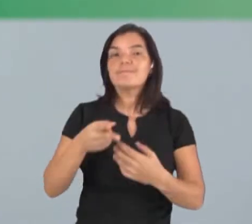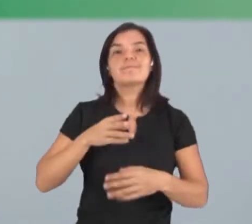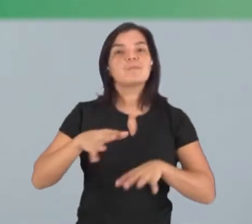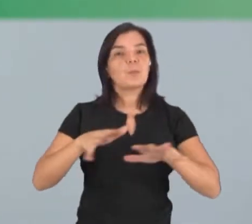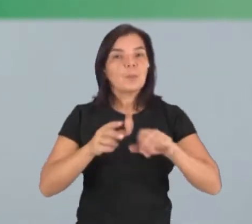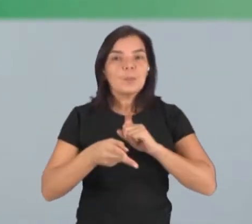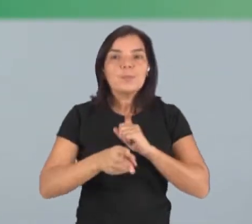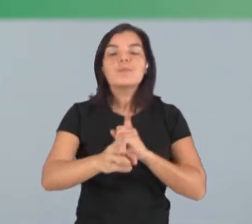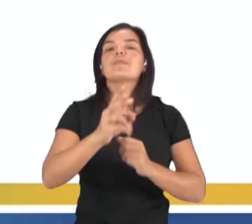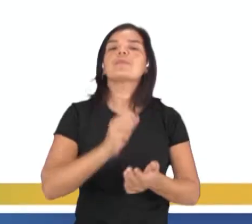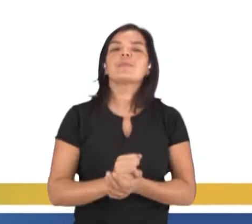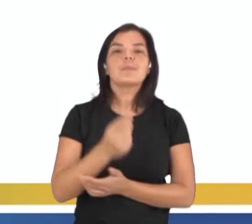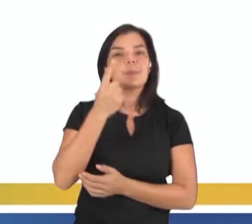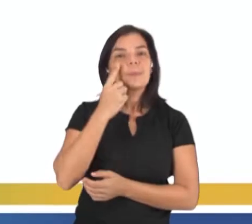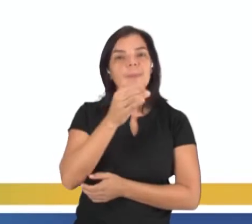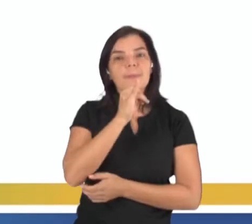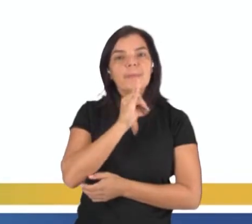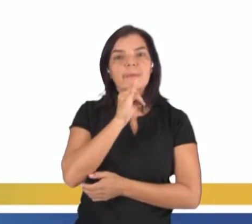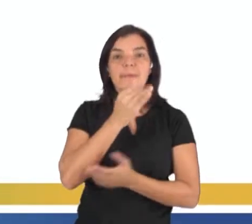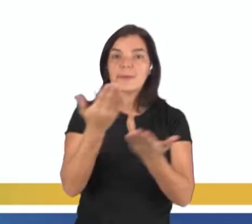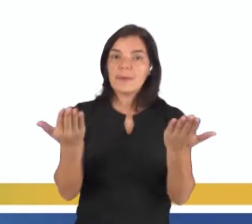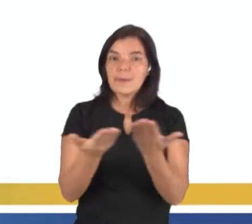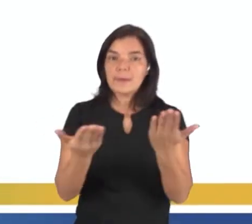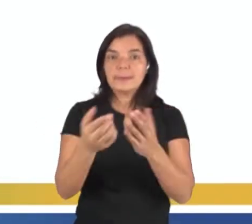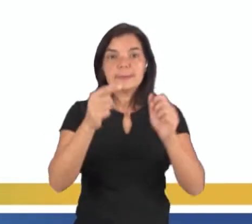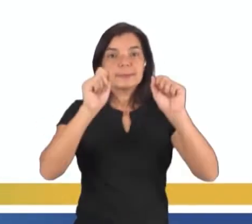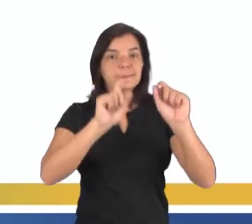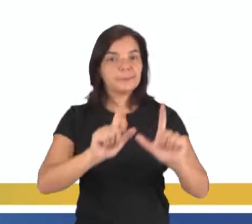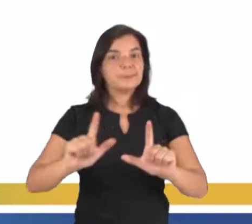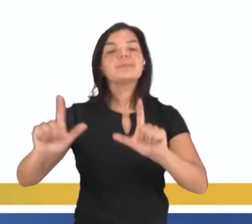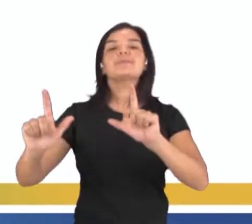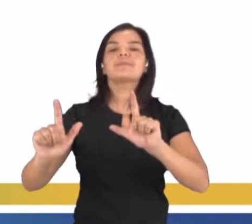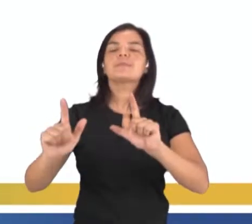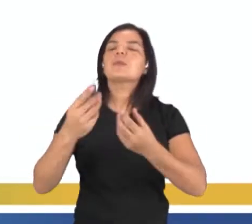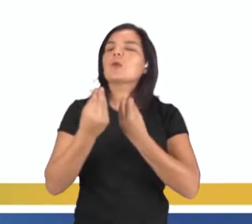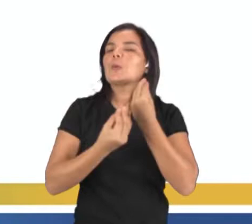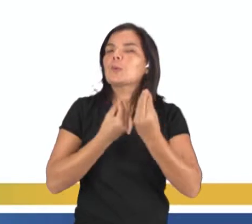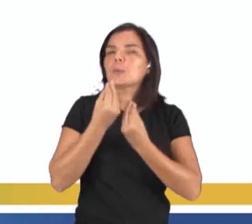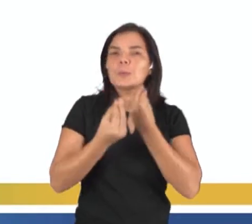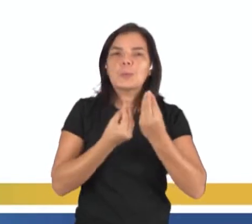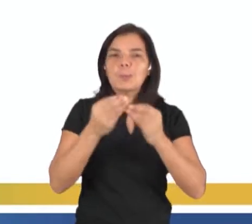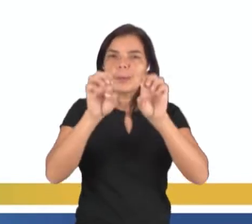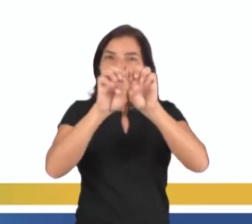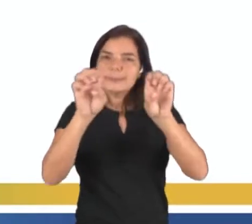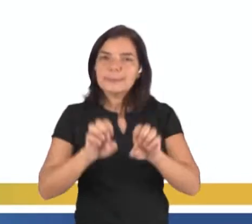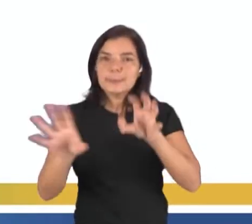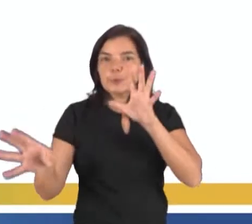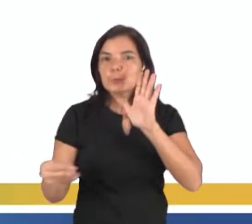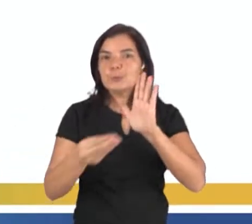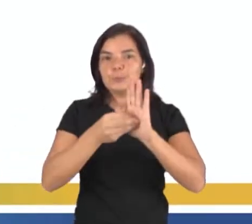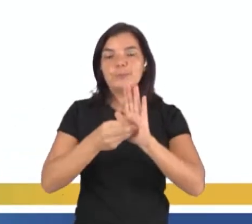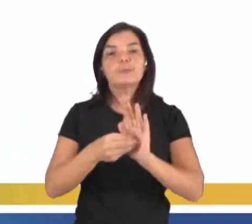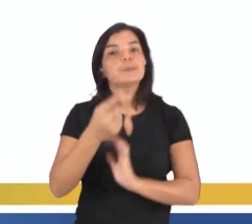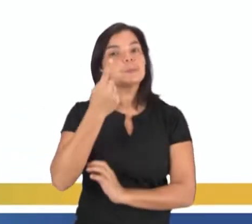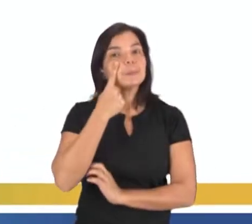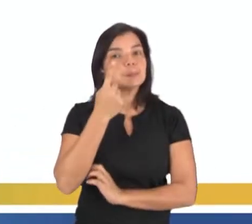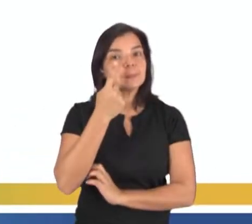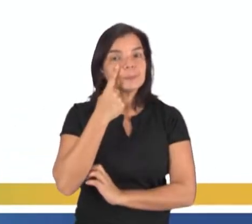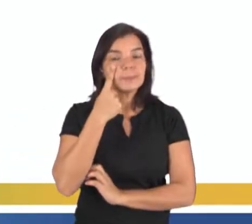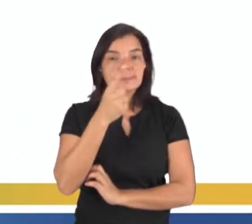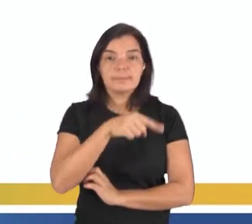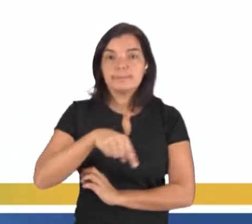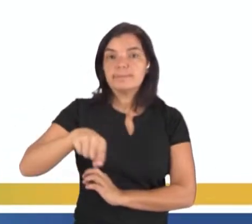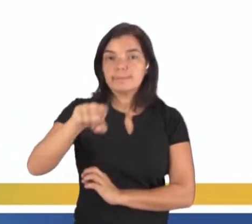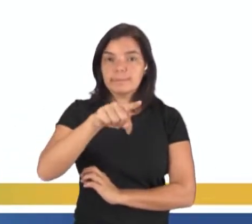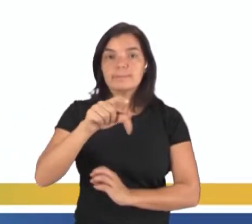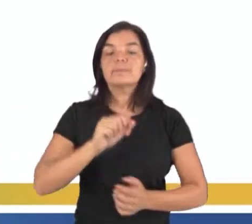contínua. Observem o exemplo que vai aparecer para vocês aí na tela, para a gente ver como é que vai ficar essa estrutura aplicada. Observem que eu coloquei para